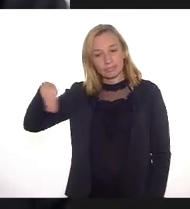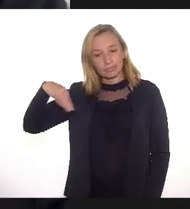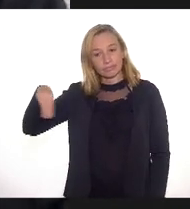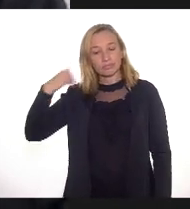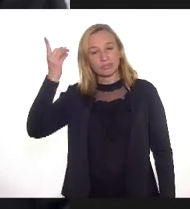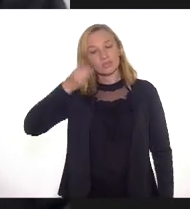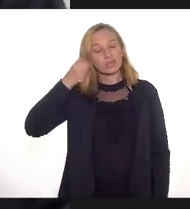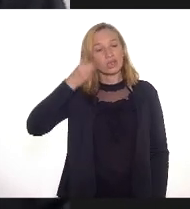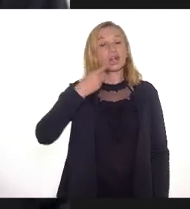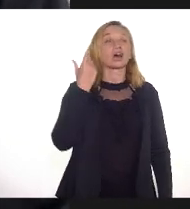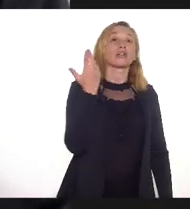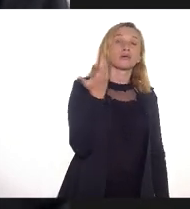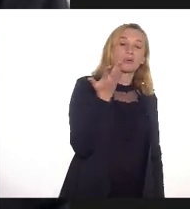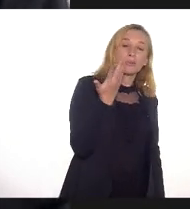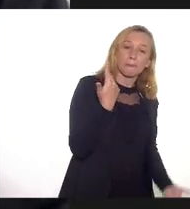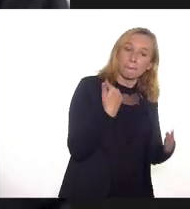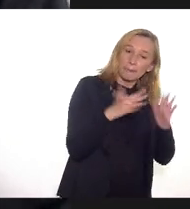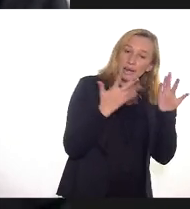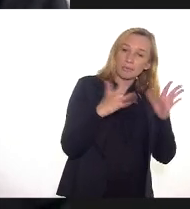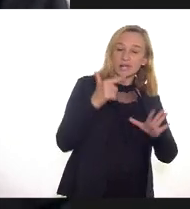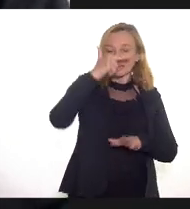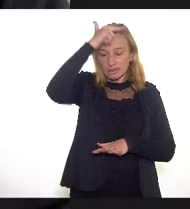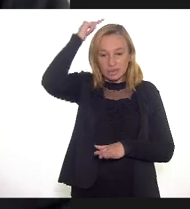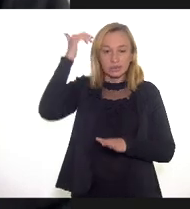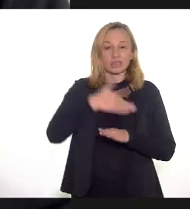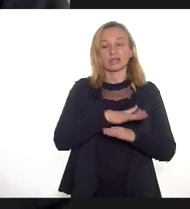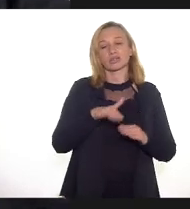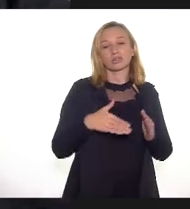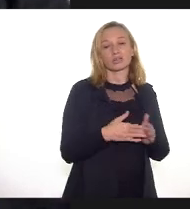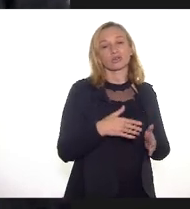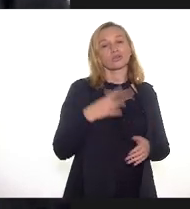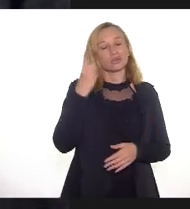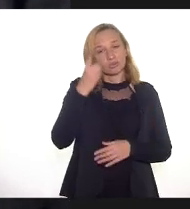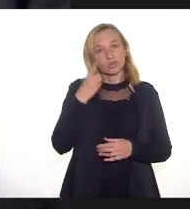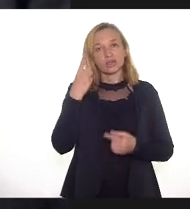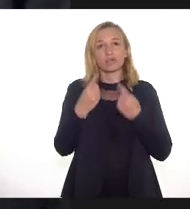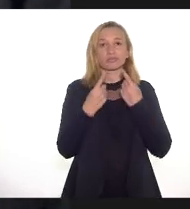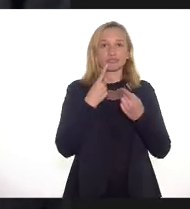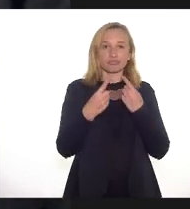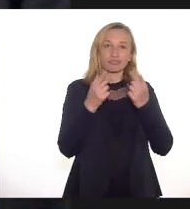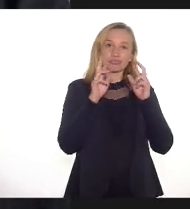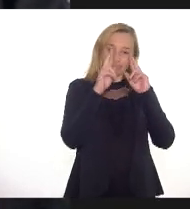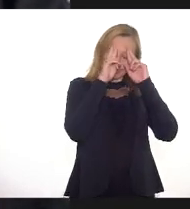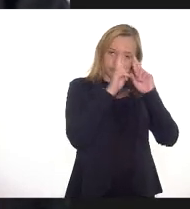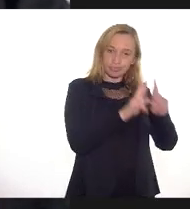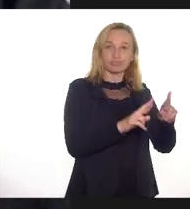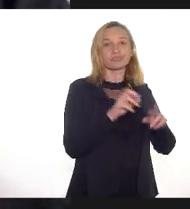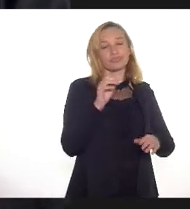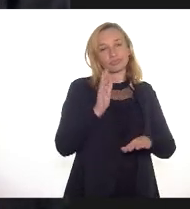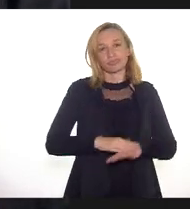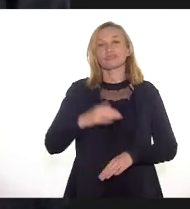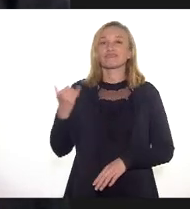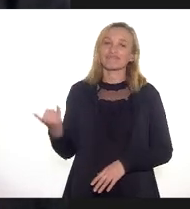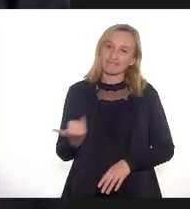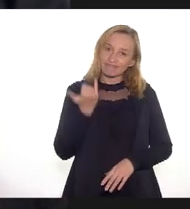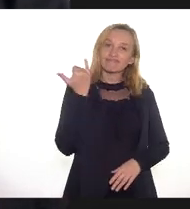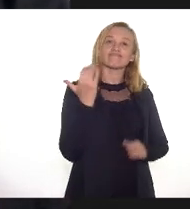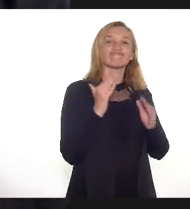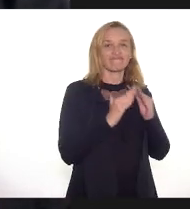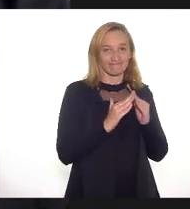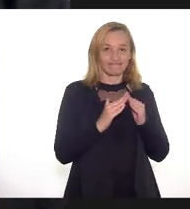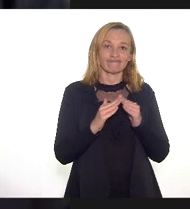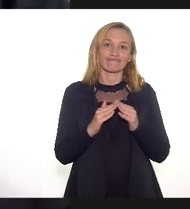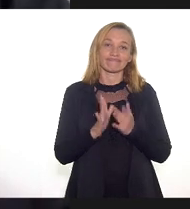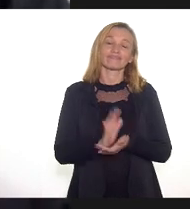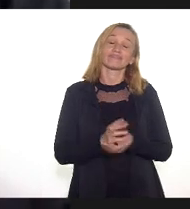parabéns para o Luiz Paulo, parabéns para todos os deputados que promoveram o debate com respeito, que é o mais importante, né, nessa casa. E